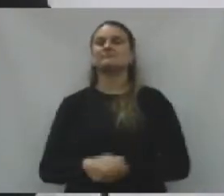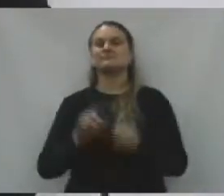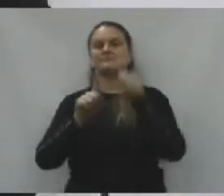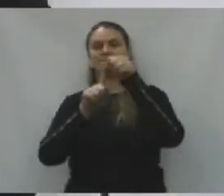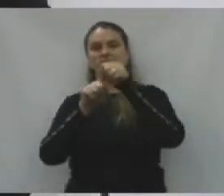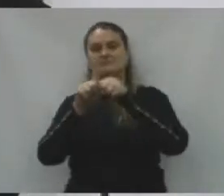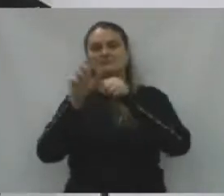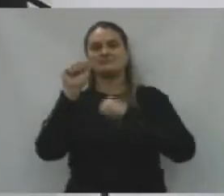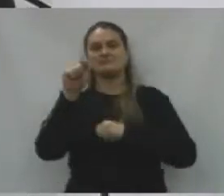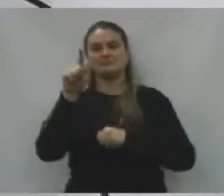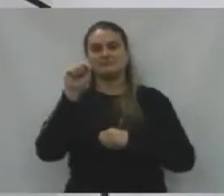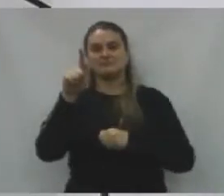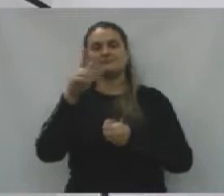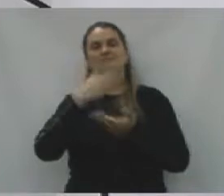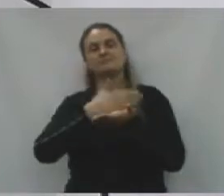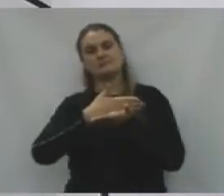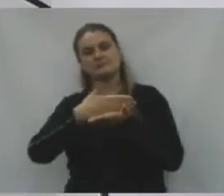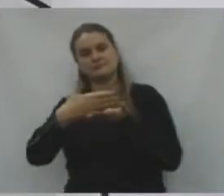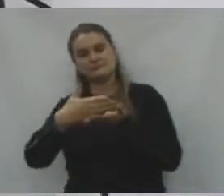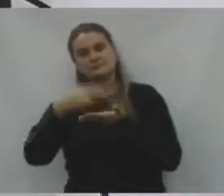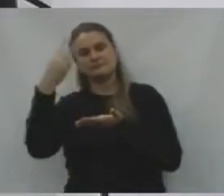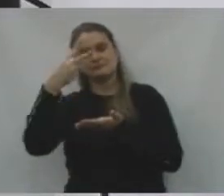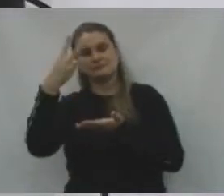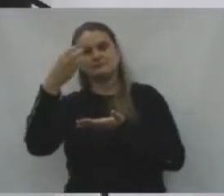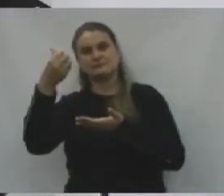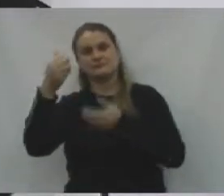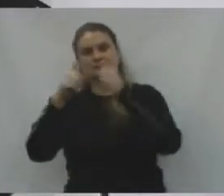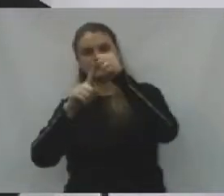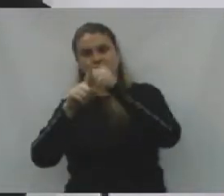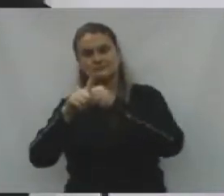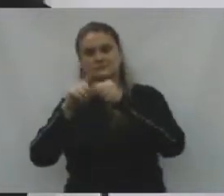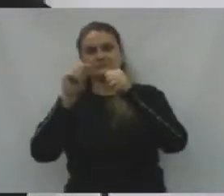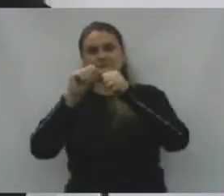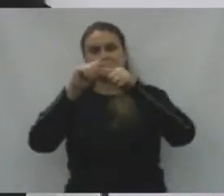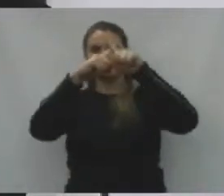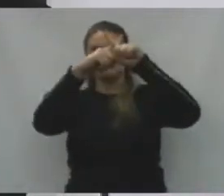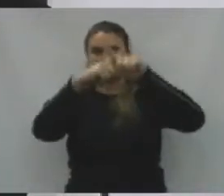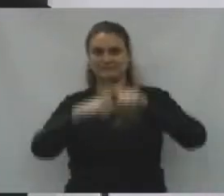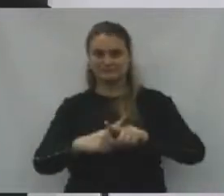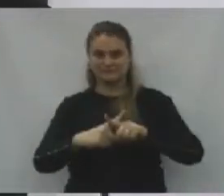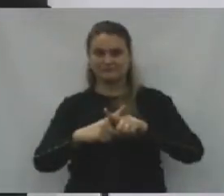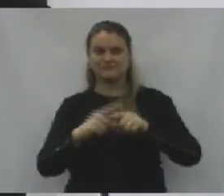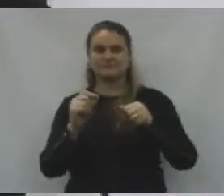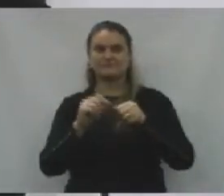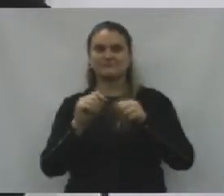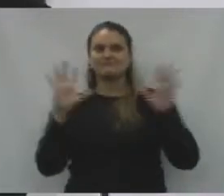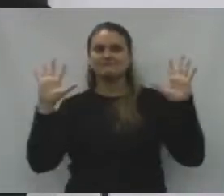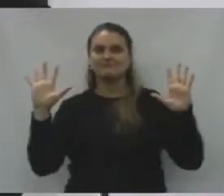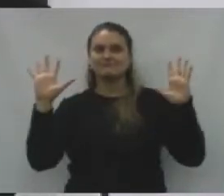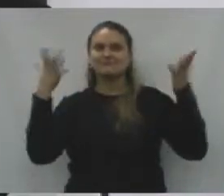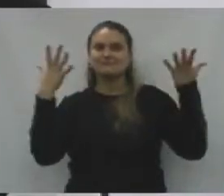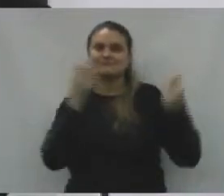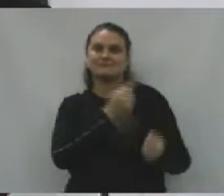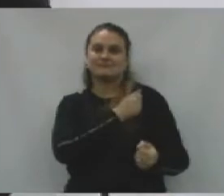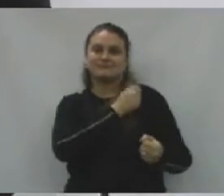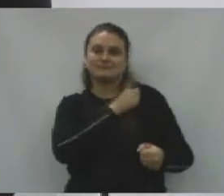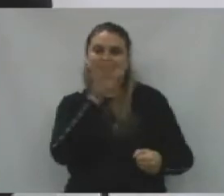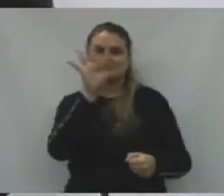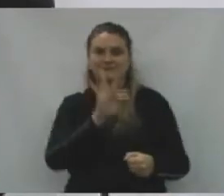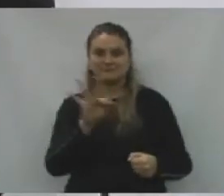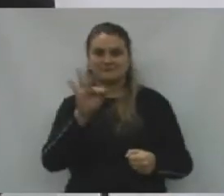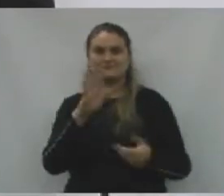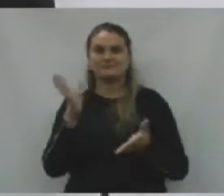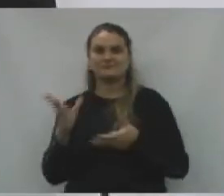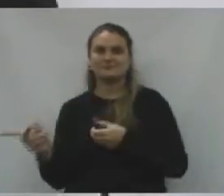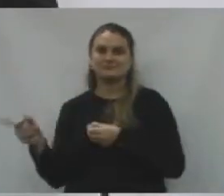O mês de agosto, em que reiniciamos o segundo semestre letivo, já com os jogos, nessa confraternização entre os acadêmicos. E a